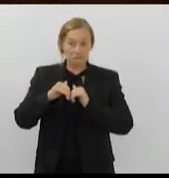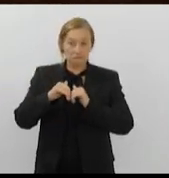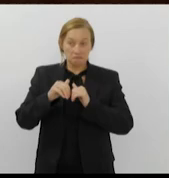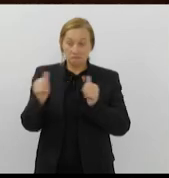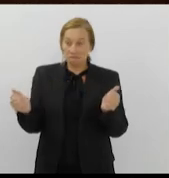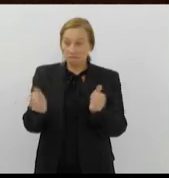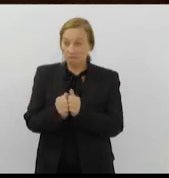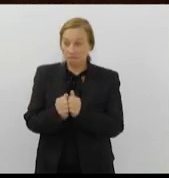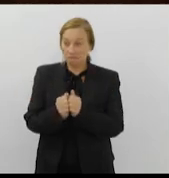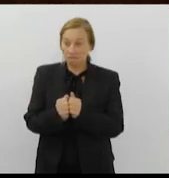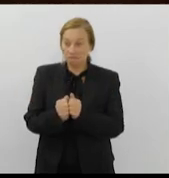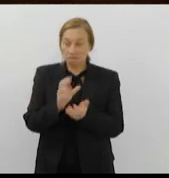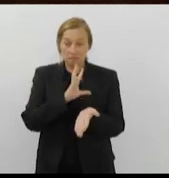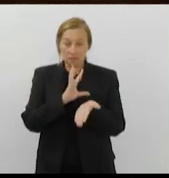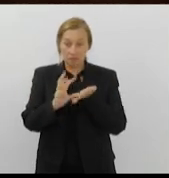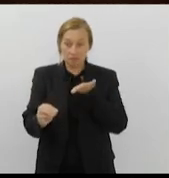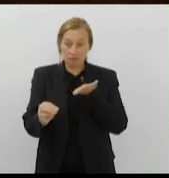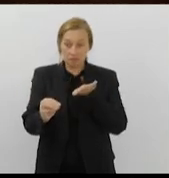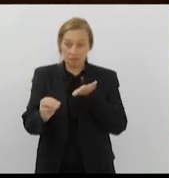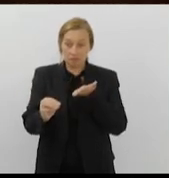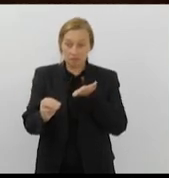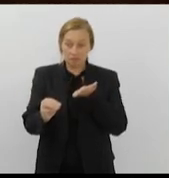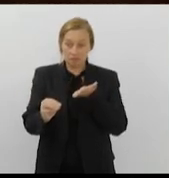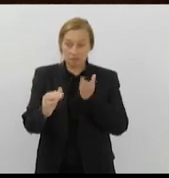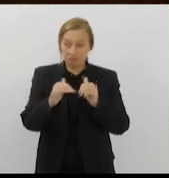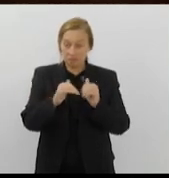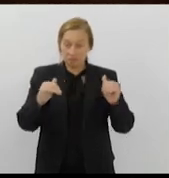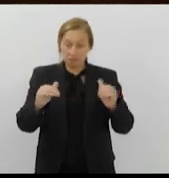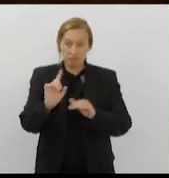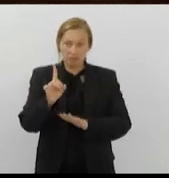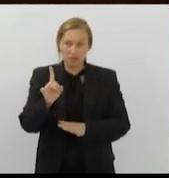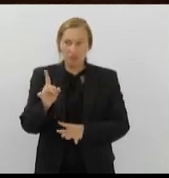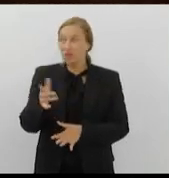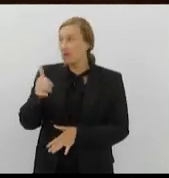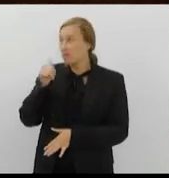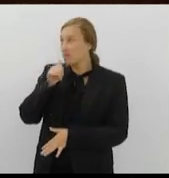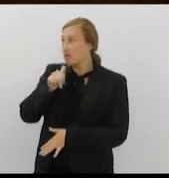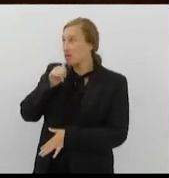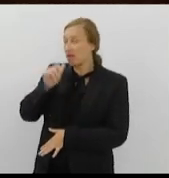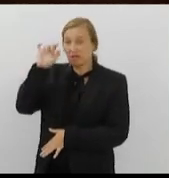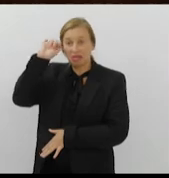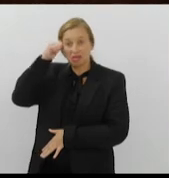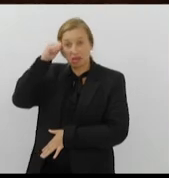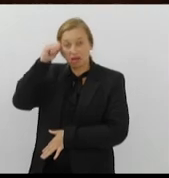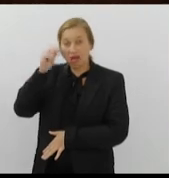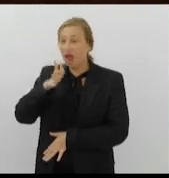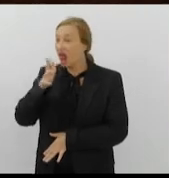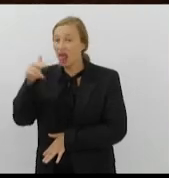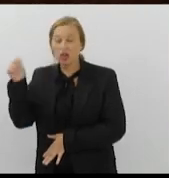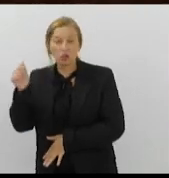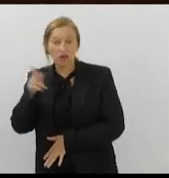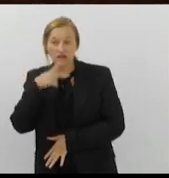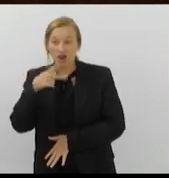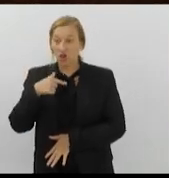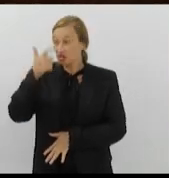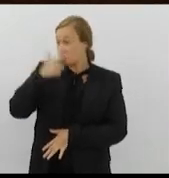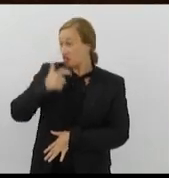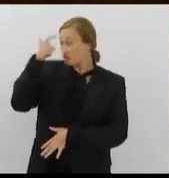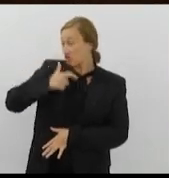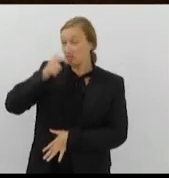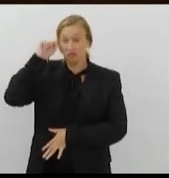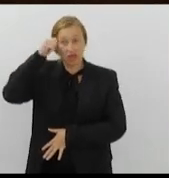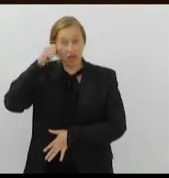vocês hoje tentam impô-la, de que é negra, ela nunca se queixou de ser negra, que ela é